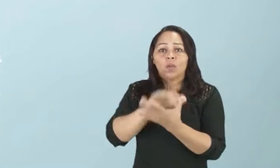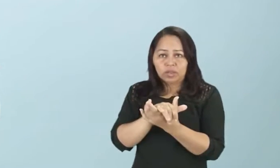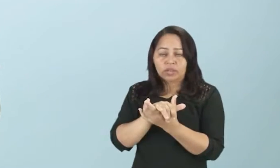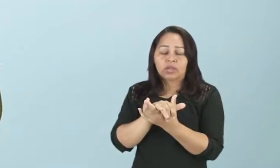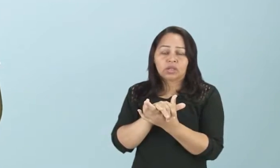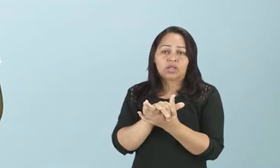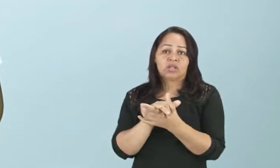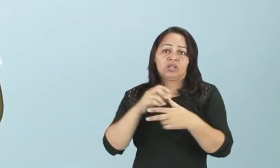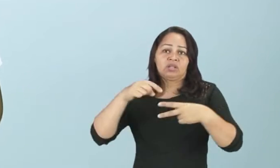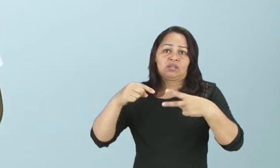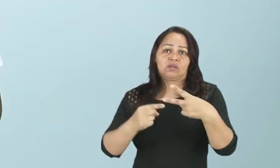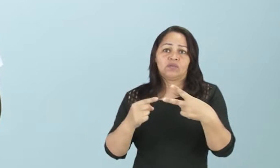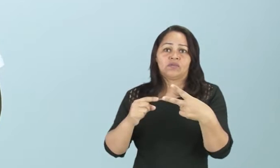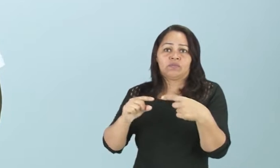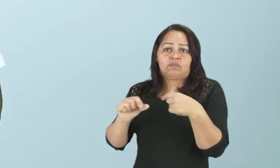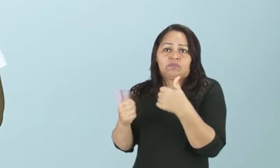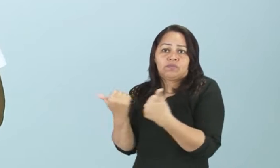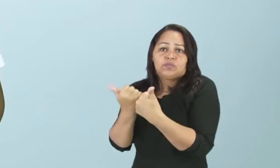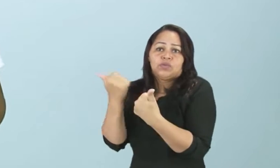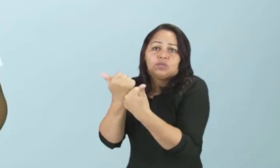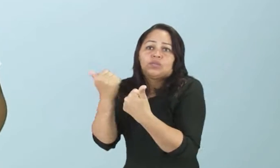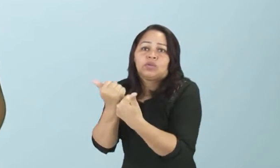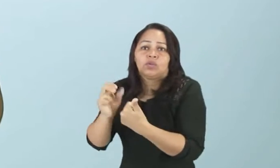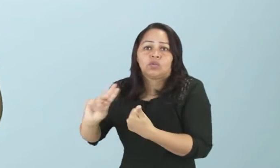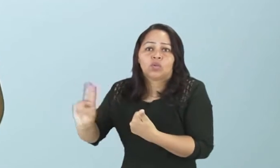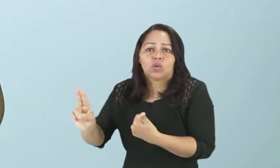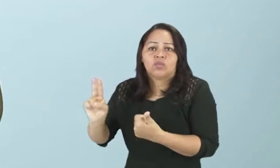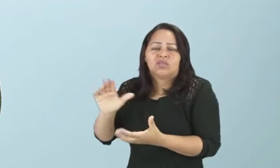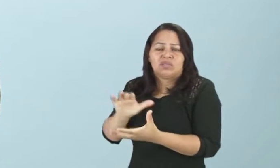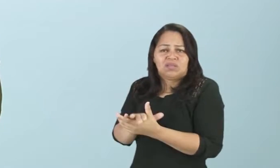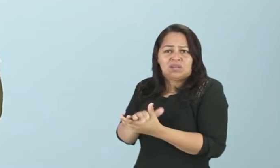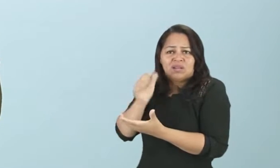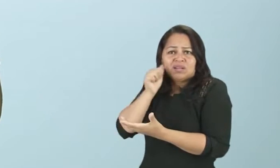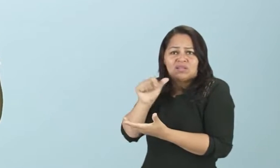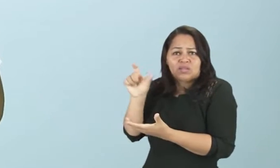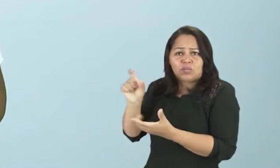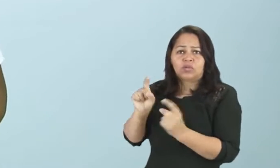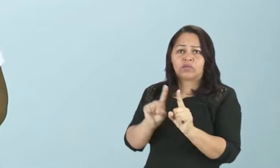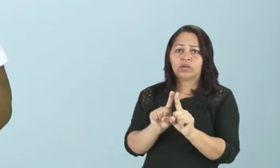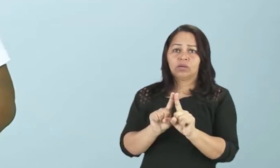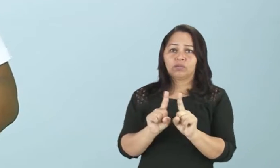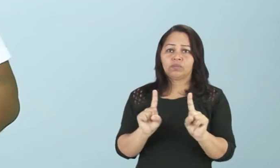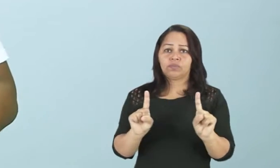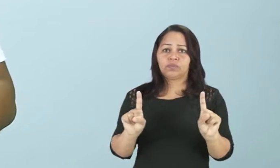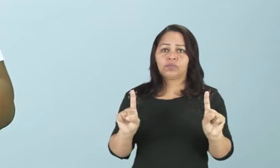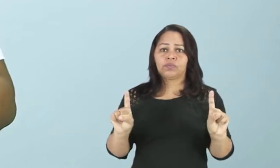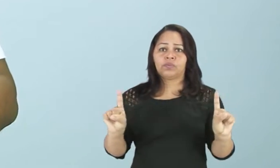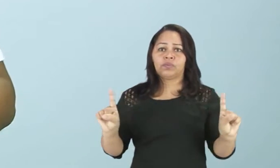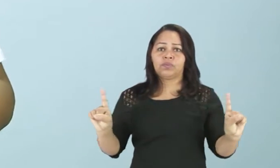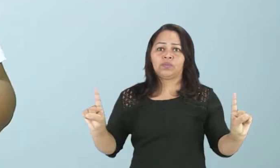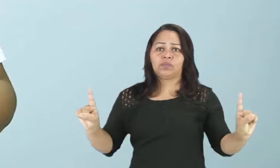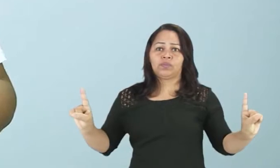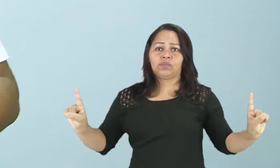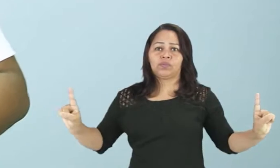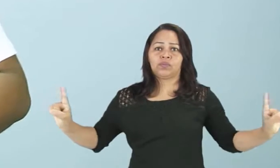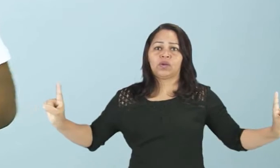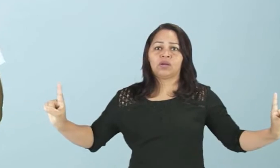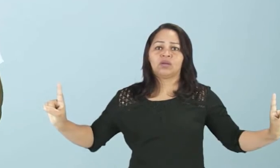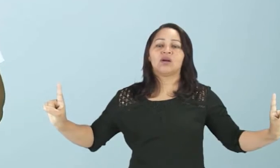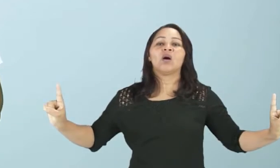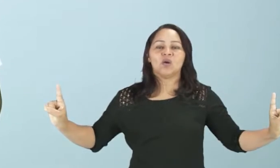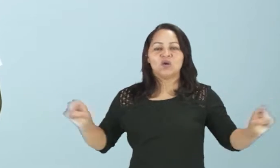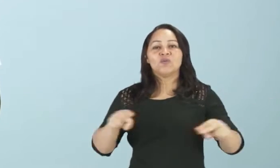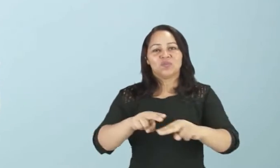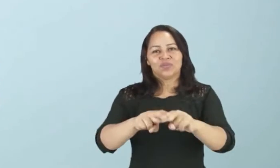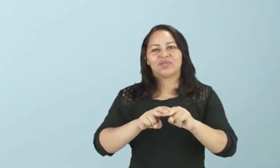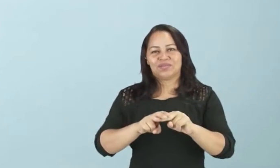estão inseridos vão simbolizar o quê? Um gradativo distanciamento do casal até chegar no título que se